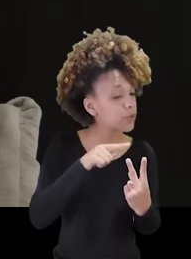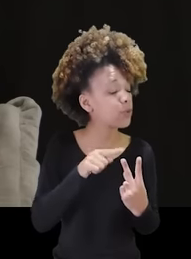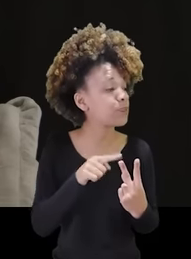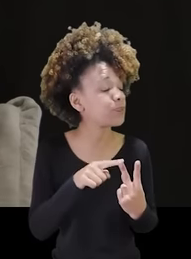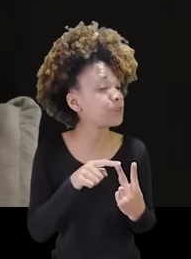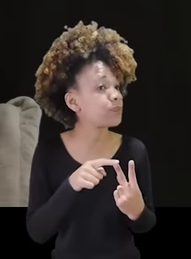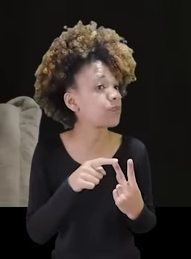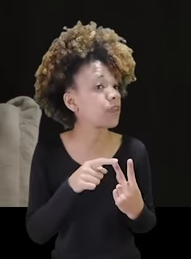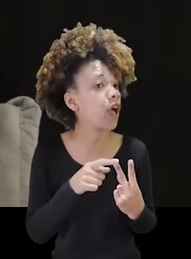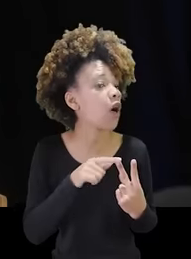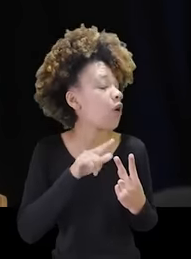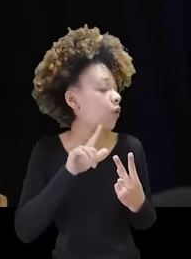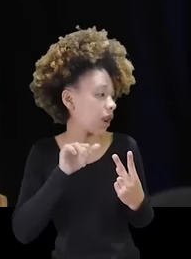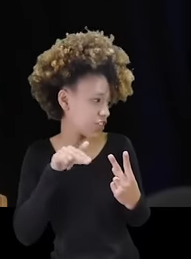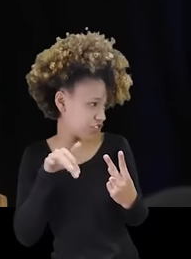entendi